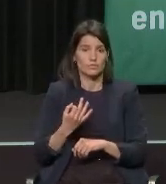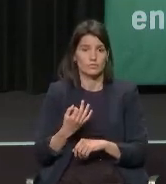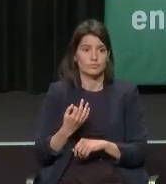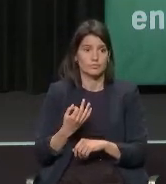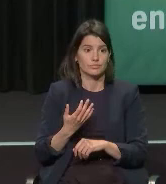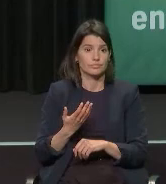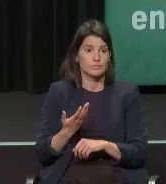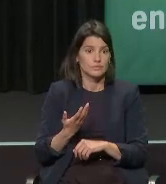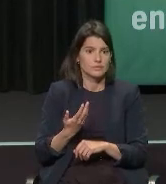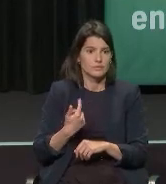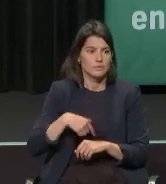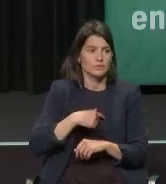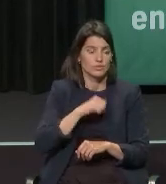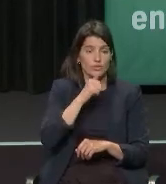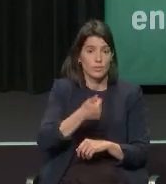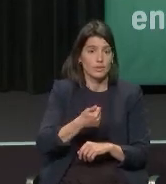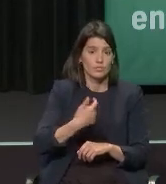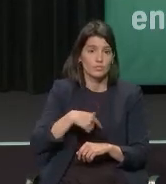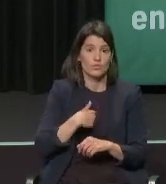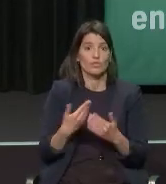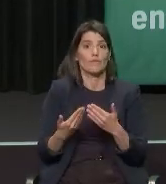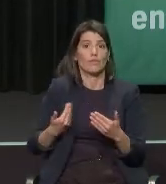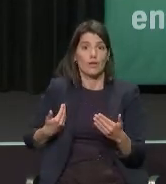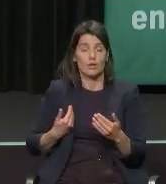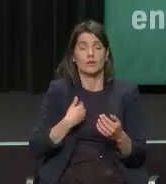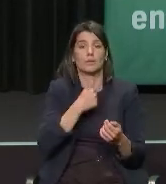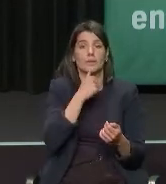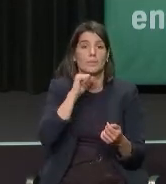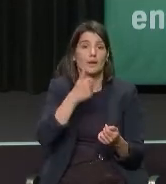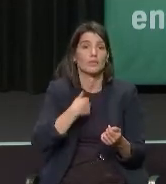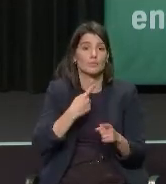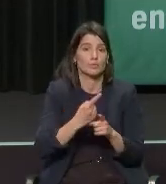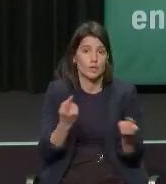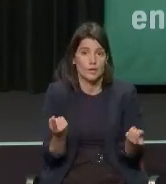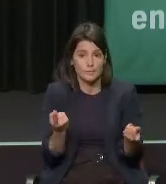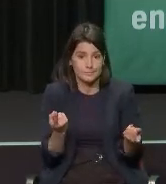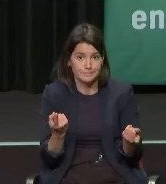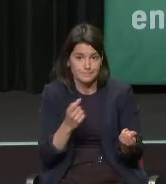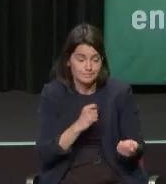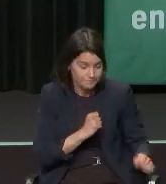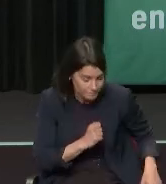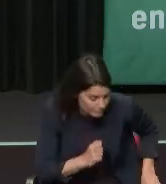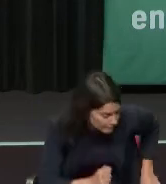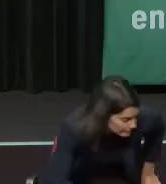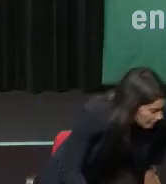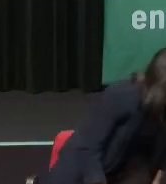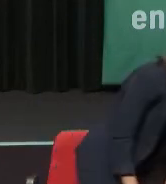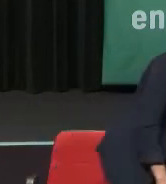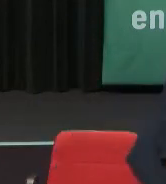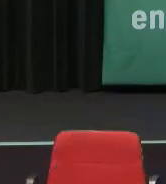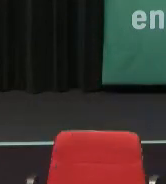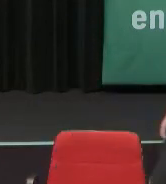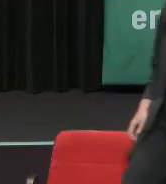E o que é que perdemos por estar de fora do sistema? Perdemos oportunidades de networking